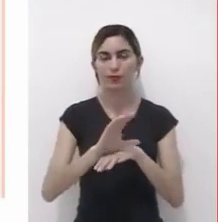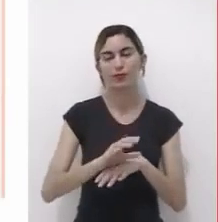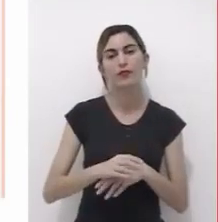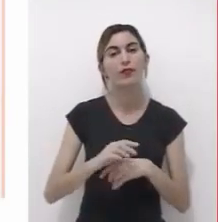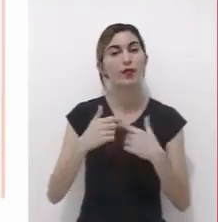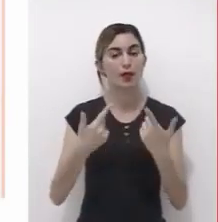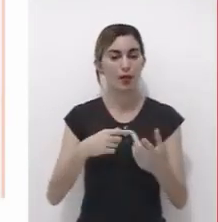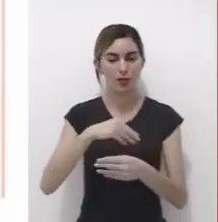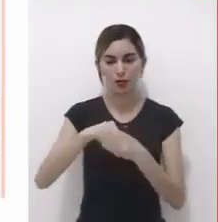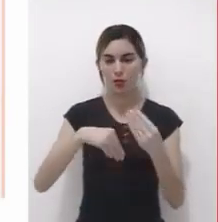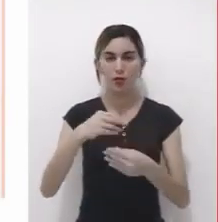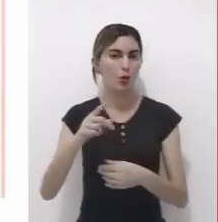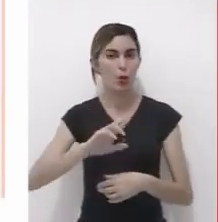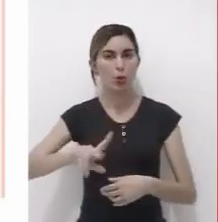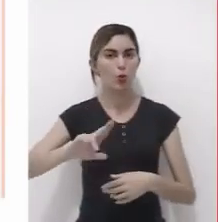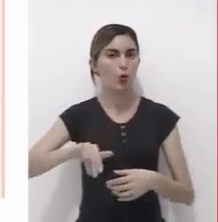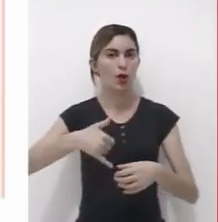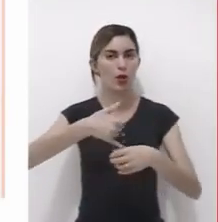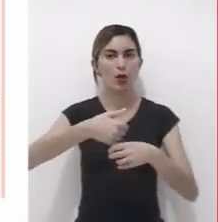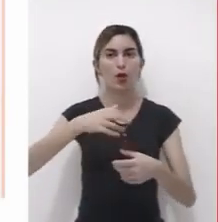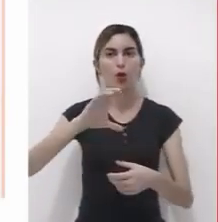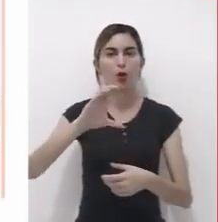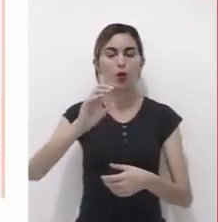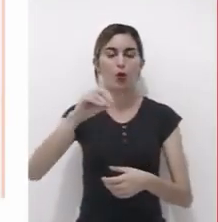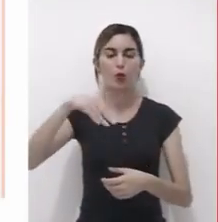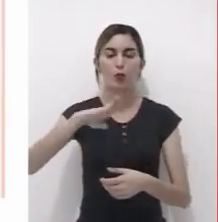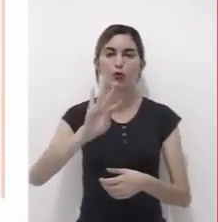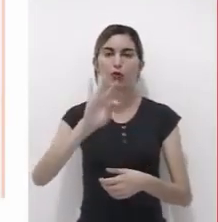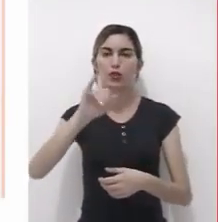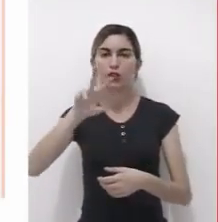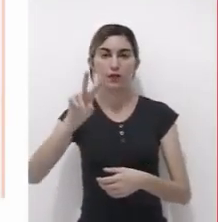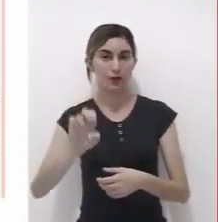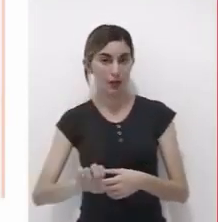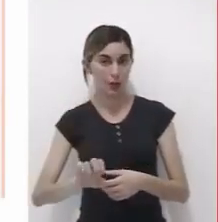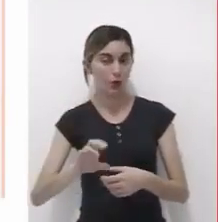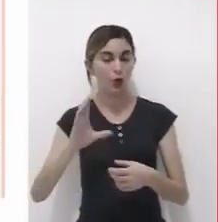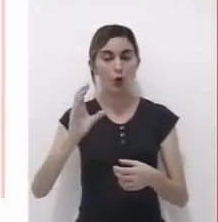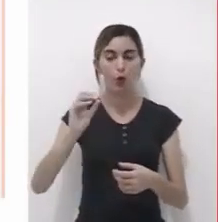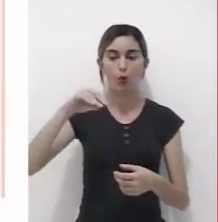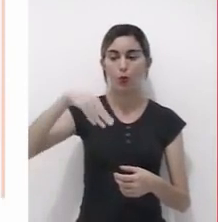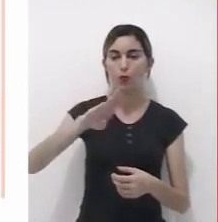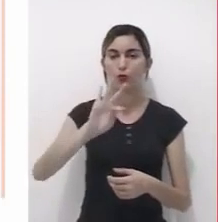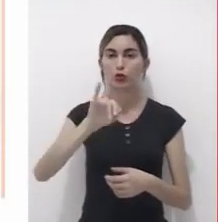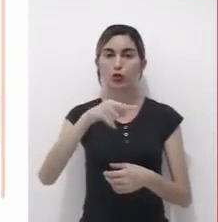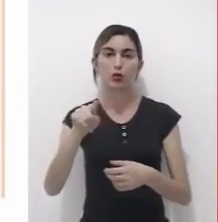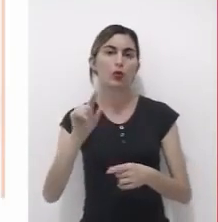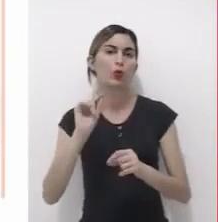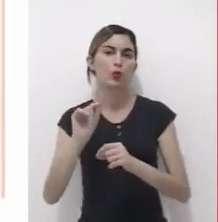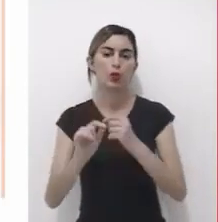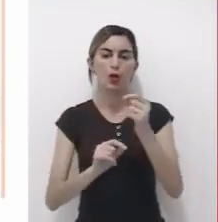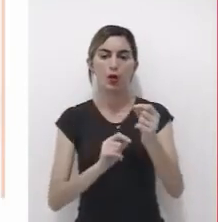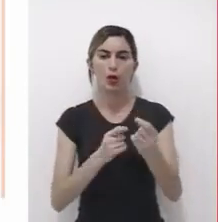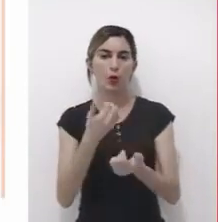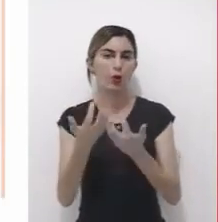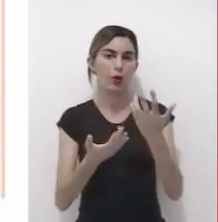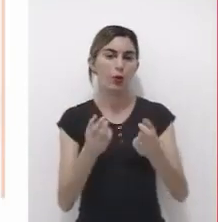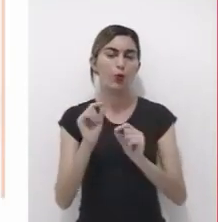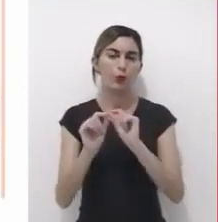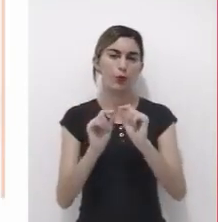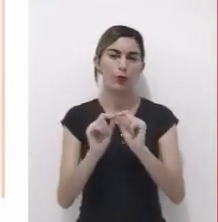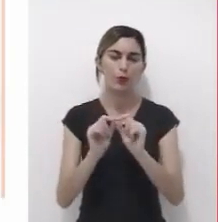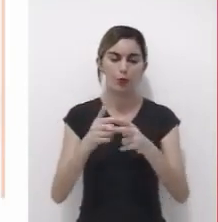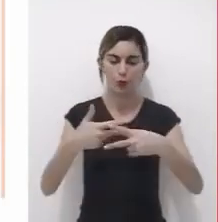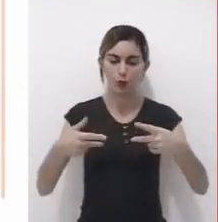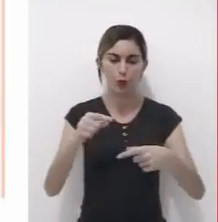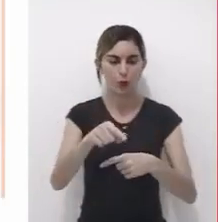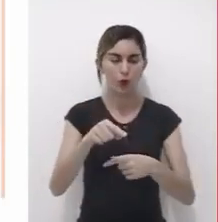uma substância que não é um combustível. Numa combustão incompleta, vai existir queimas, em que